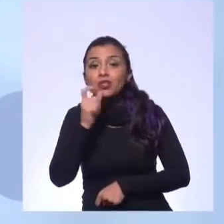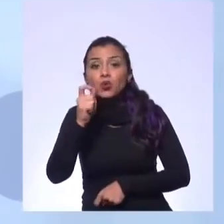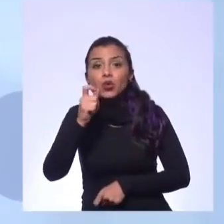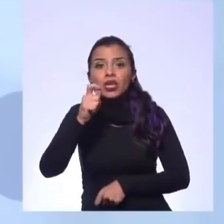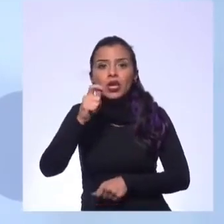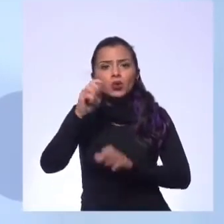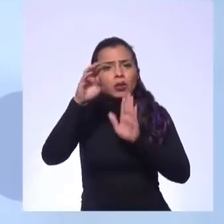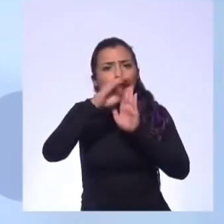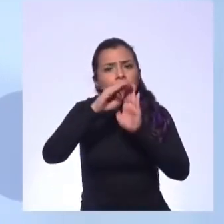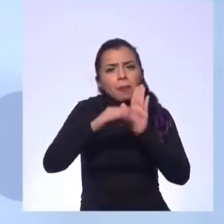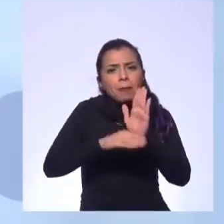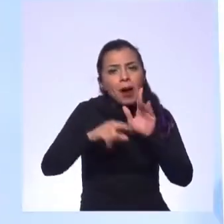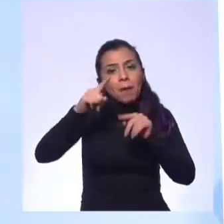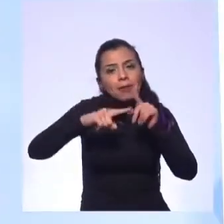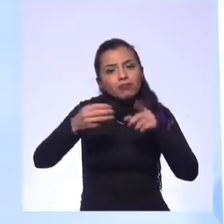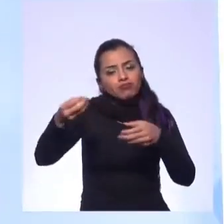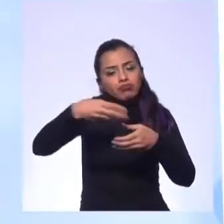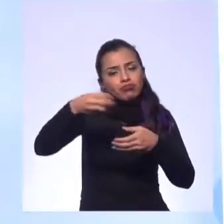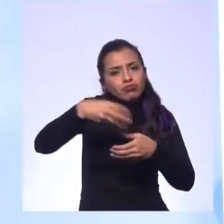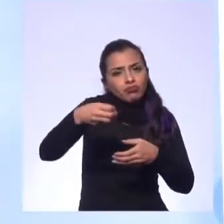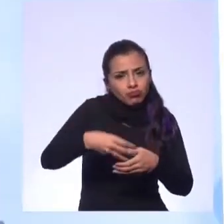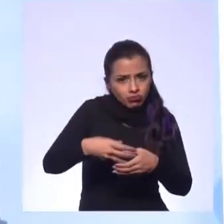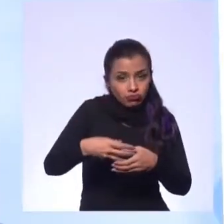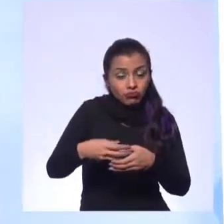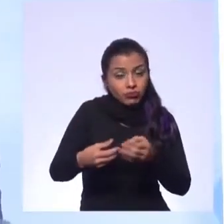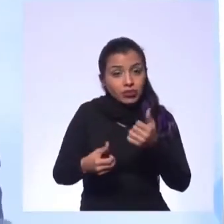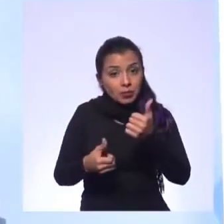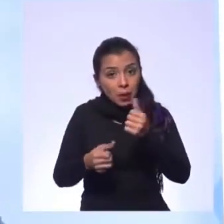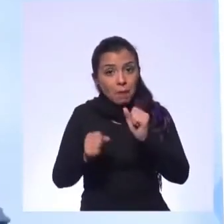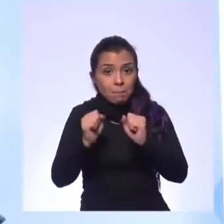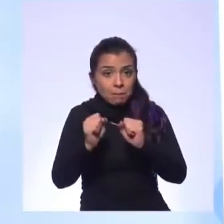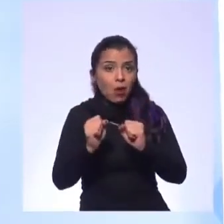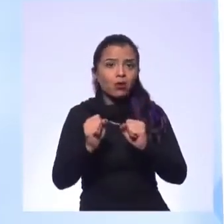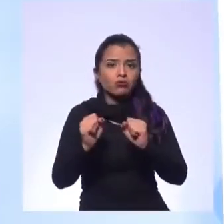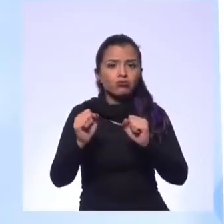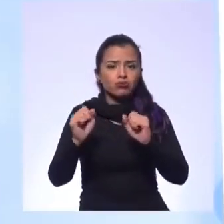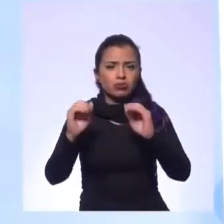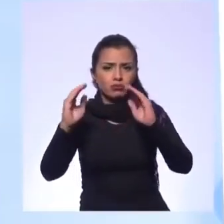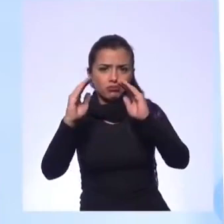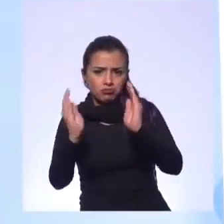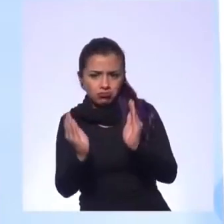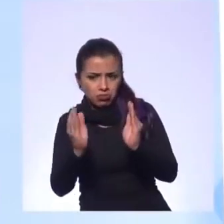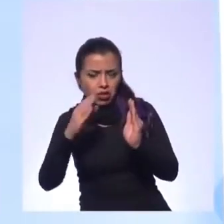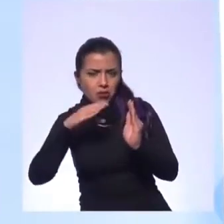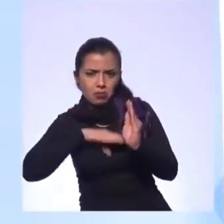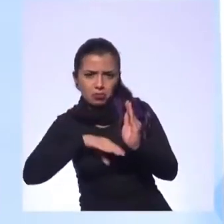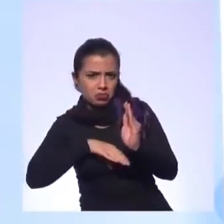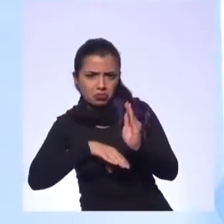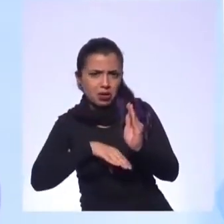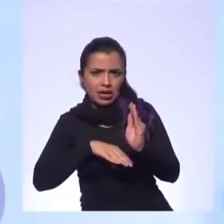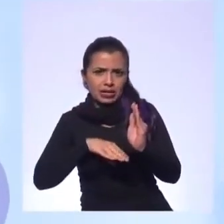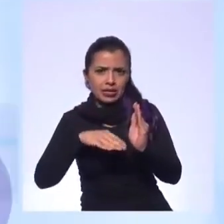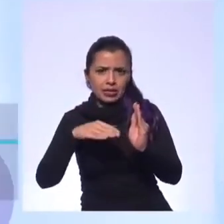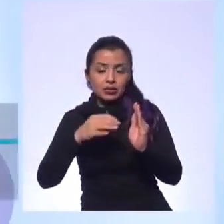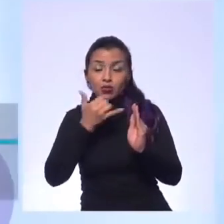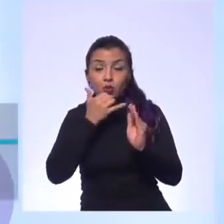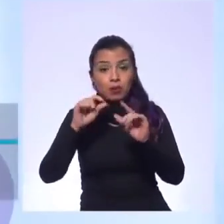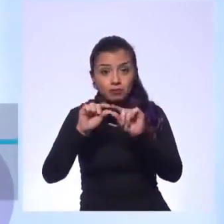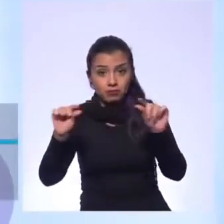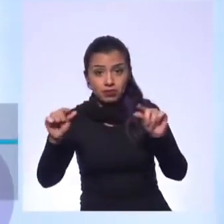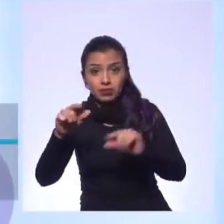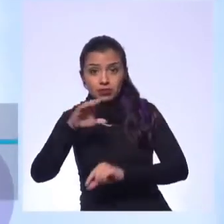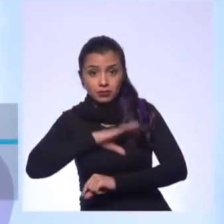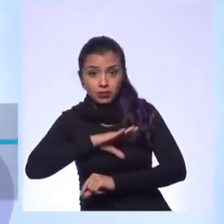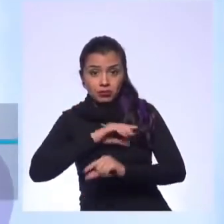ingredientes desses pratos. E aí vocês podem coloquem em português ou coloquem em inglês entre parênteses em português.